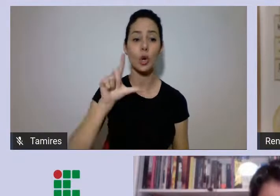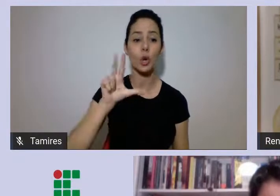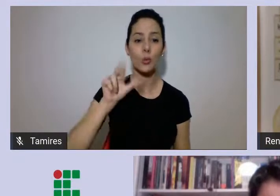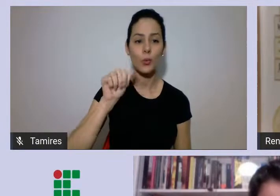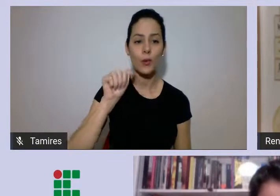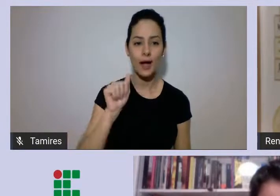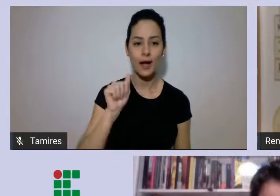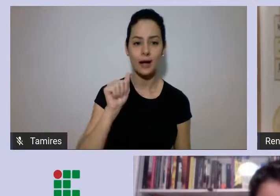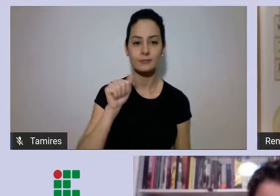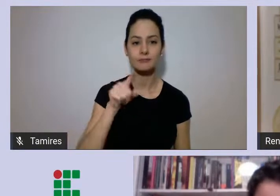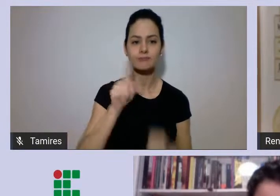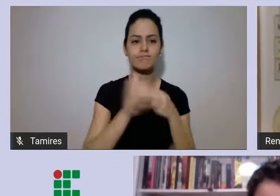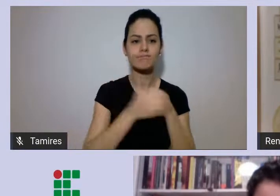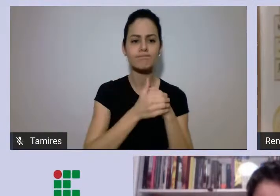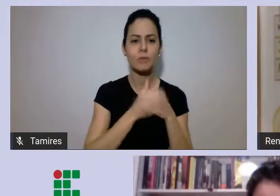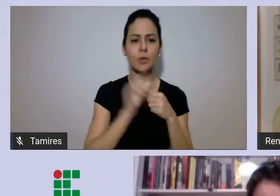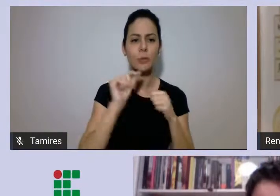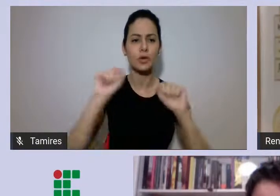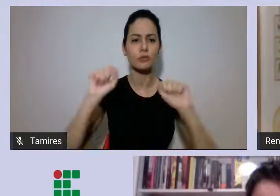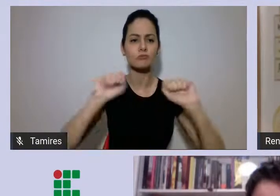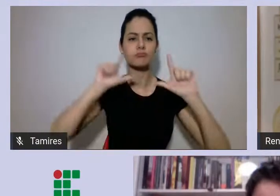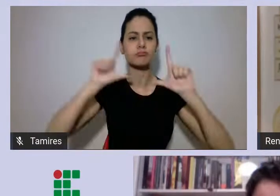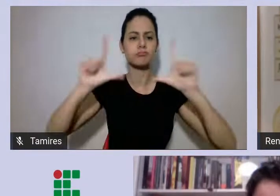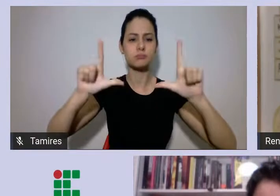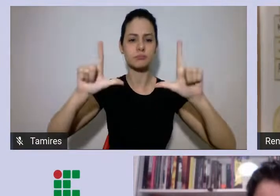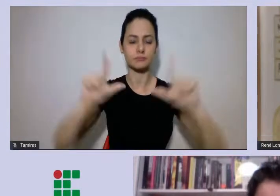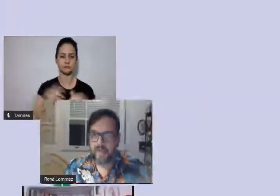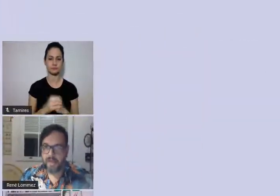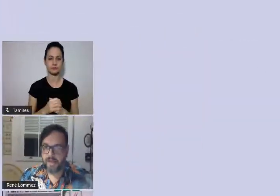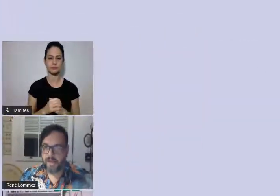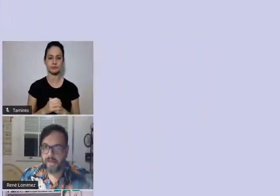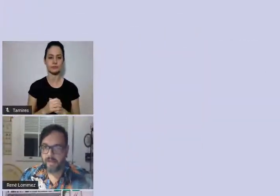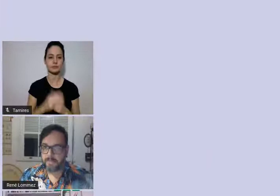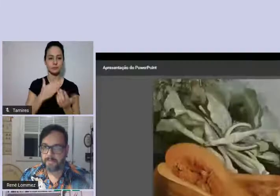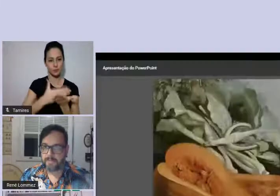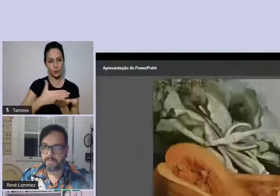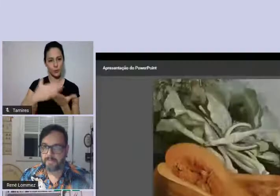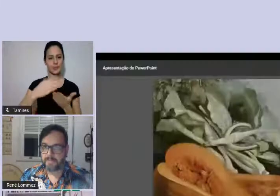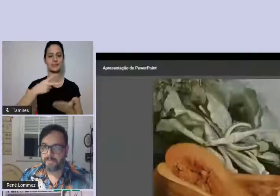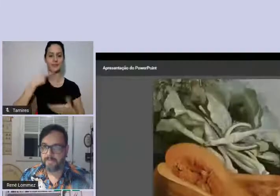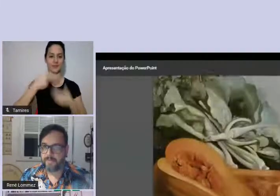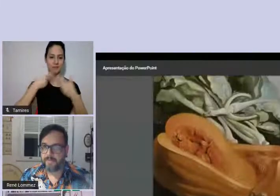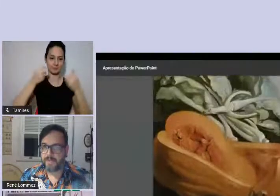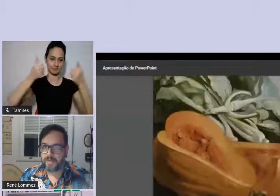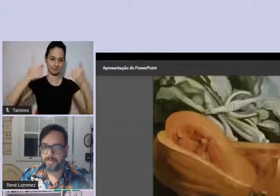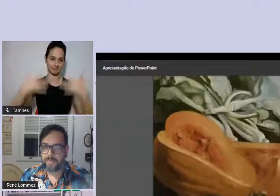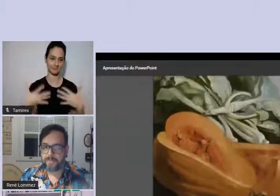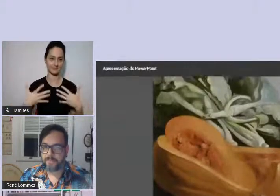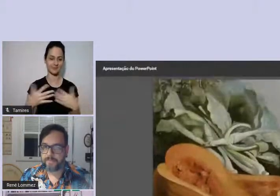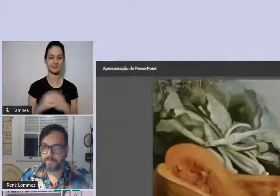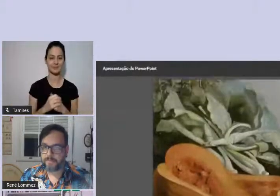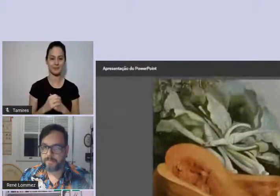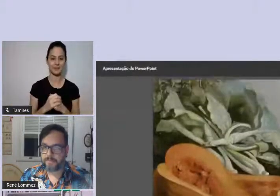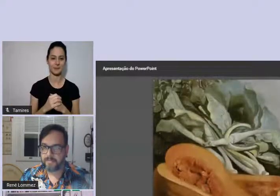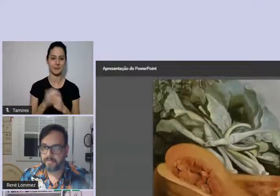nos bastidores, para colocar o PowerPoint, para poder começar a falar.